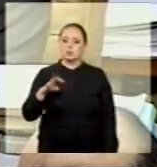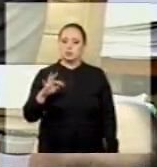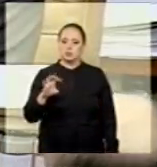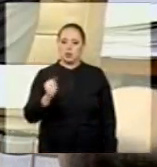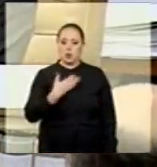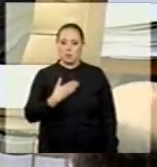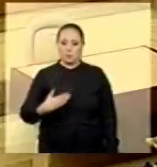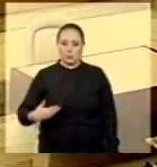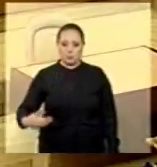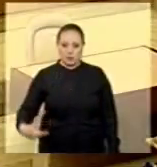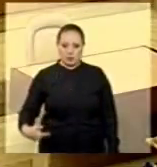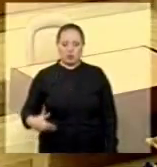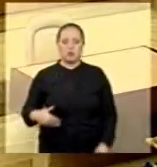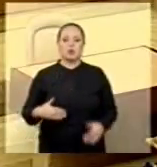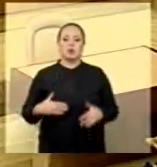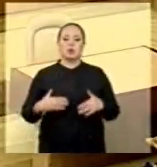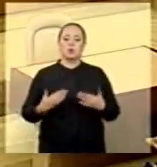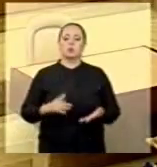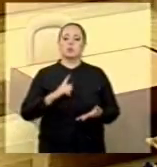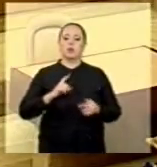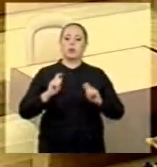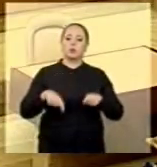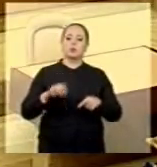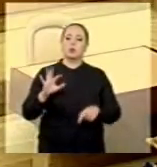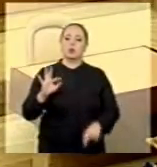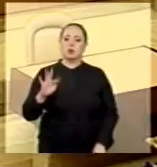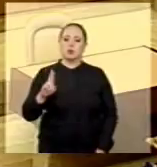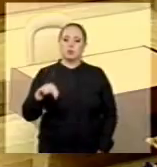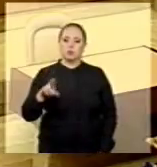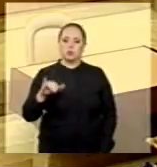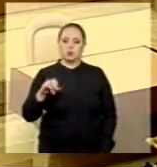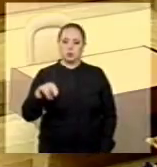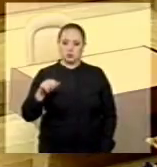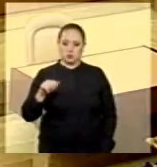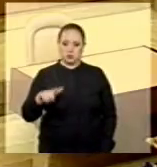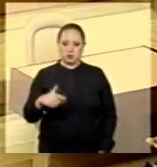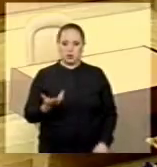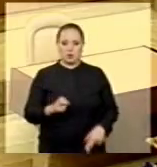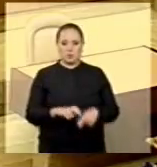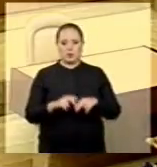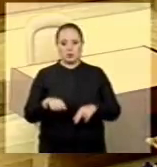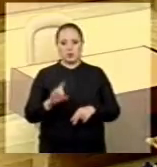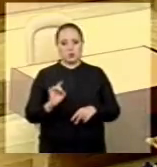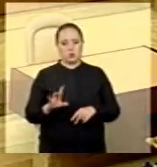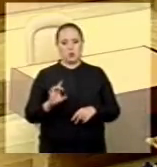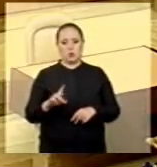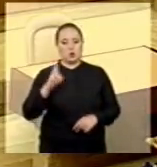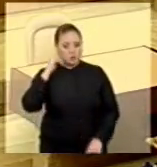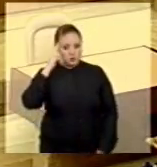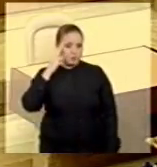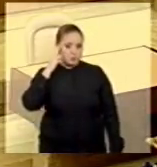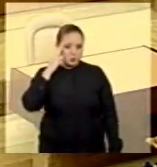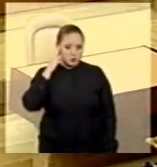enquanto ostentarem essa particular condição funcional, e estendendo-se por isso mesmo e somente nas